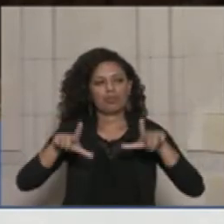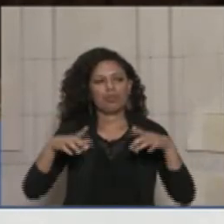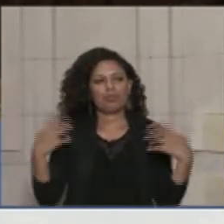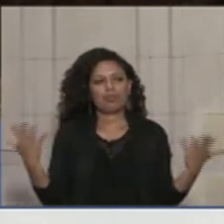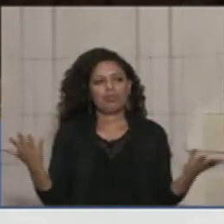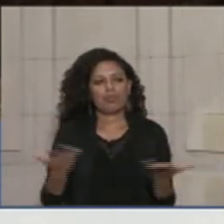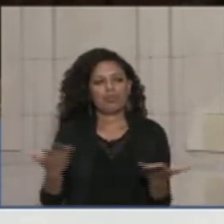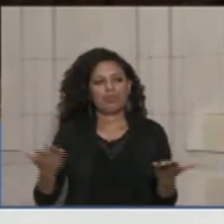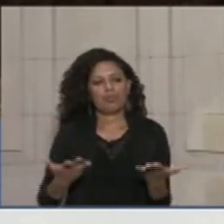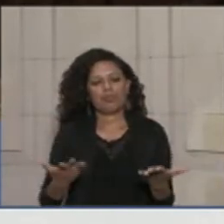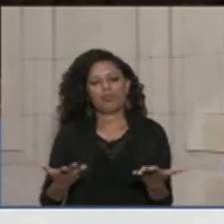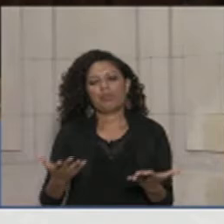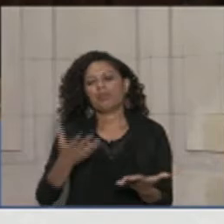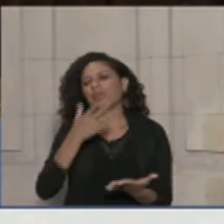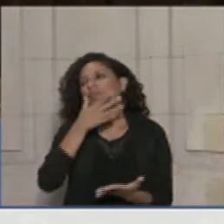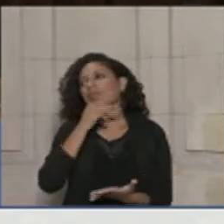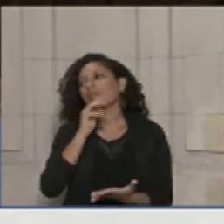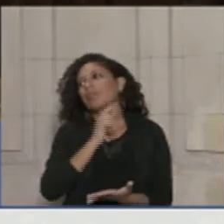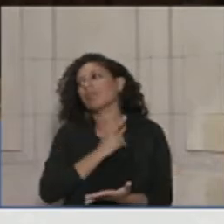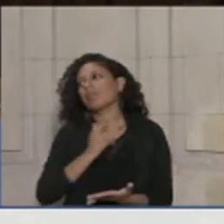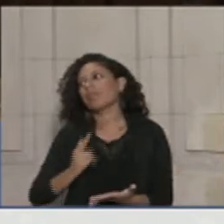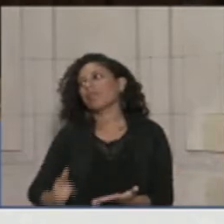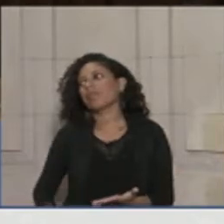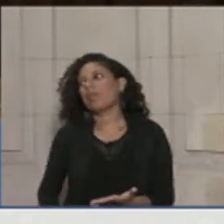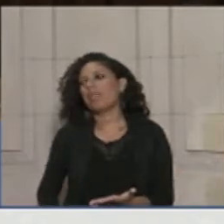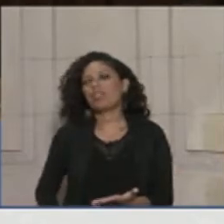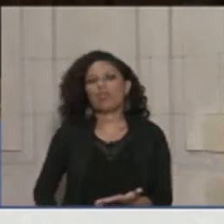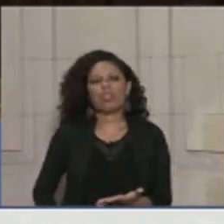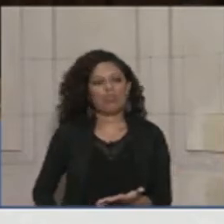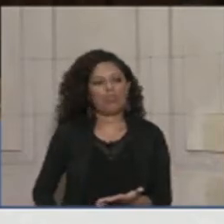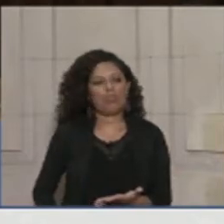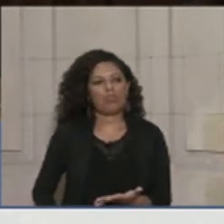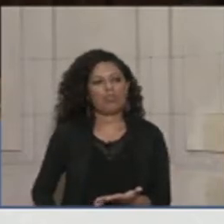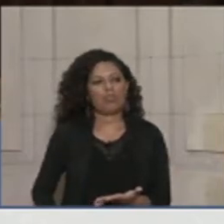hoje, senhor presidente, é um dia